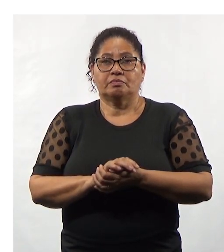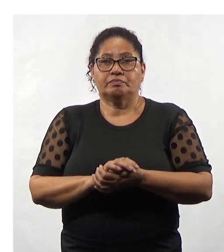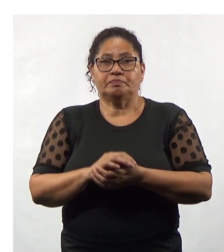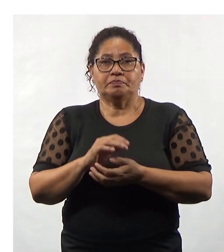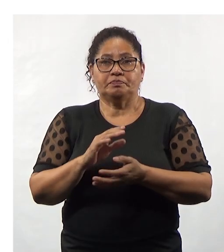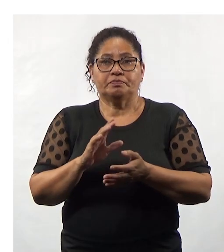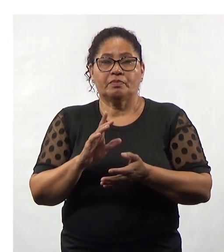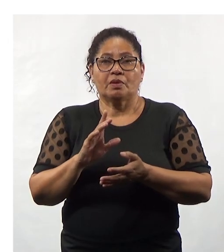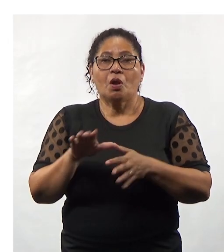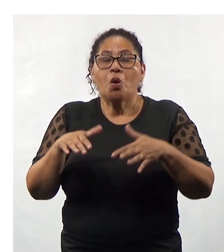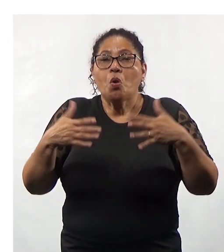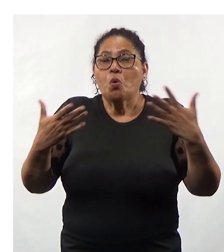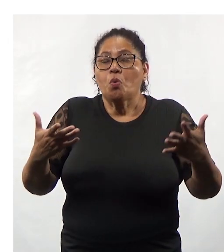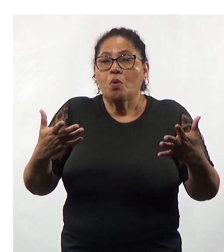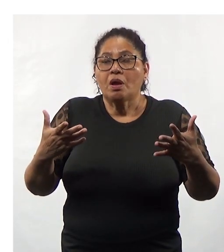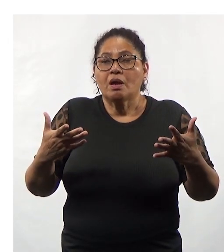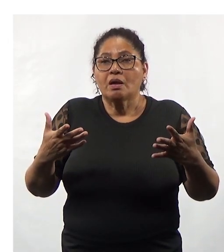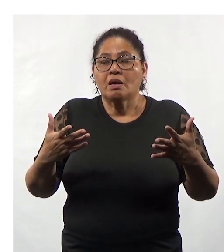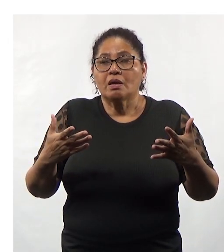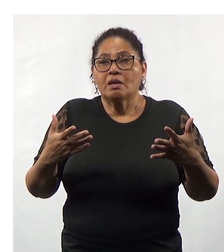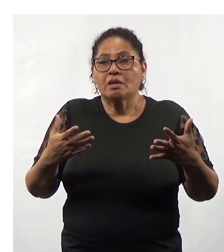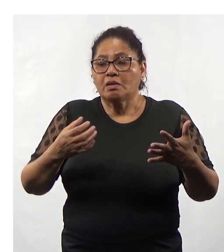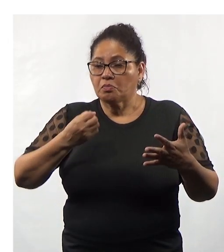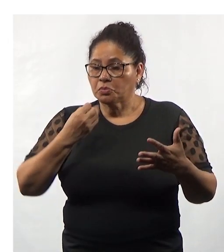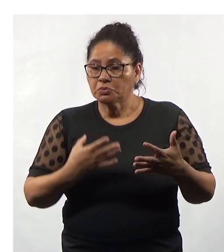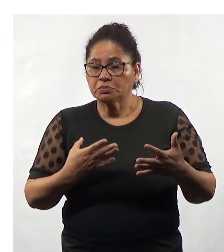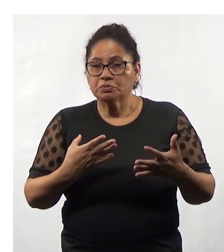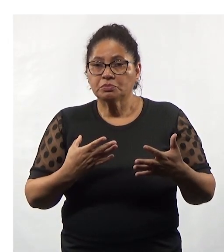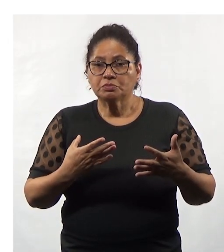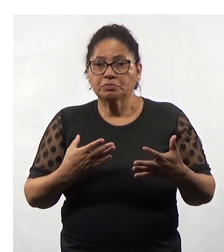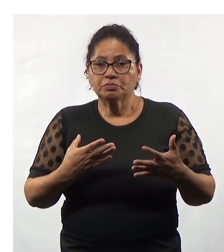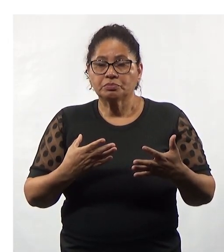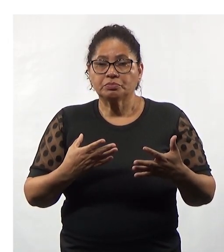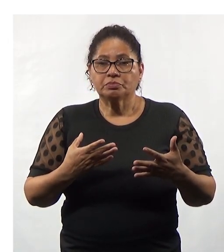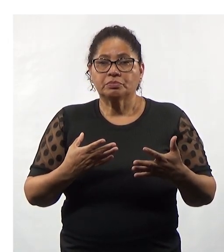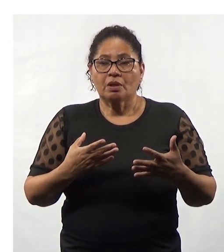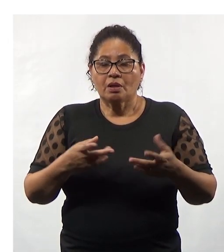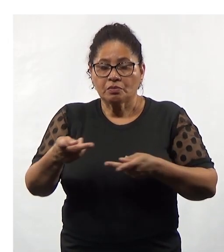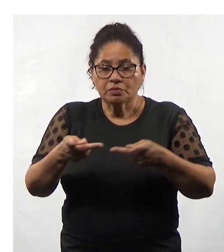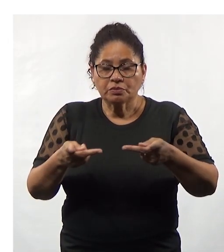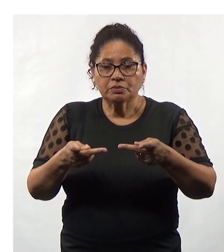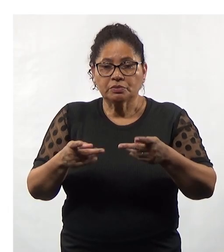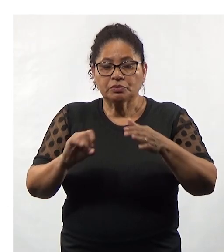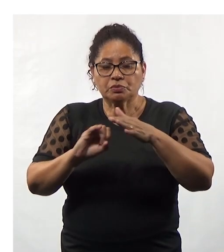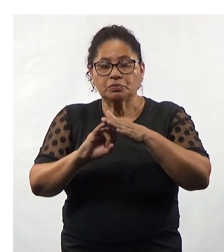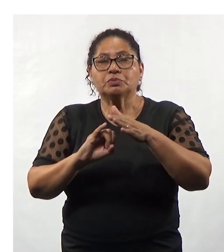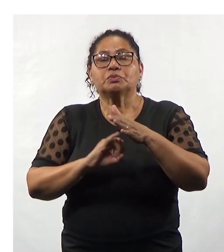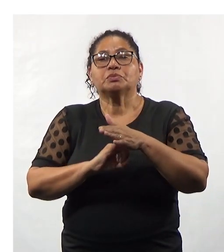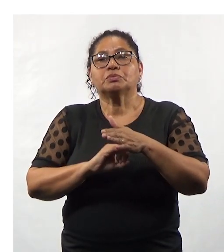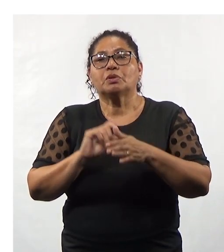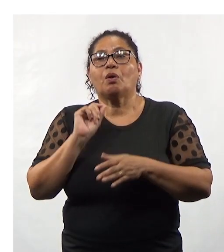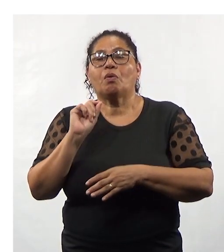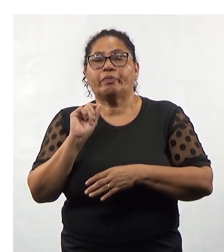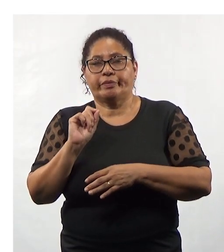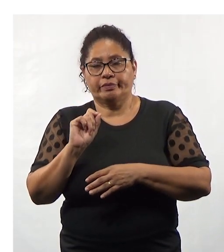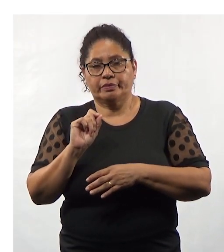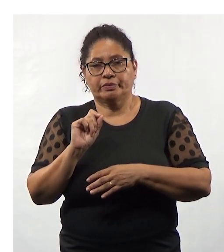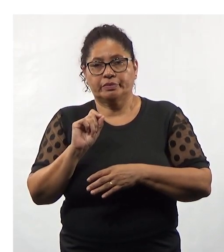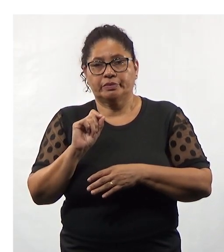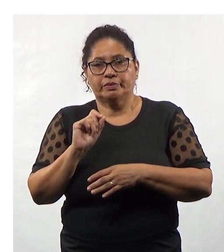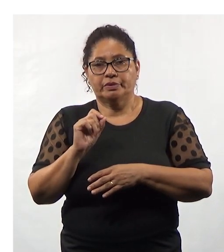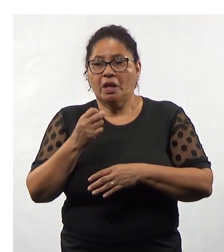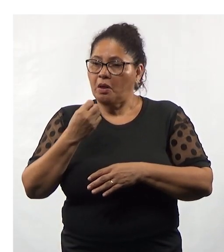stakeholders. Quais os benefícios que esse projeto vai trazer, né, para a nossa instituição? Ele